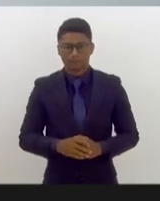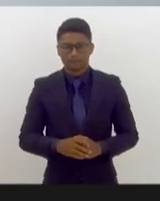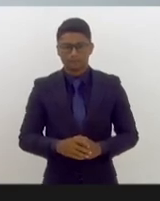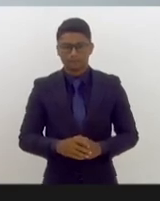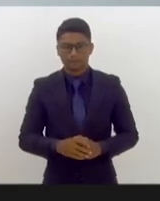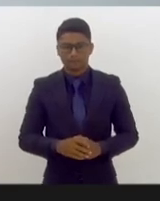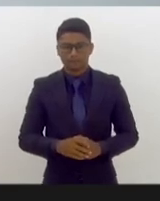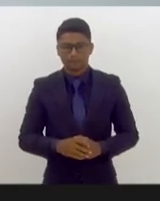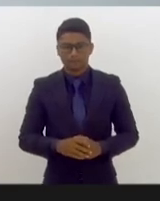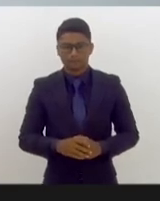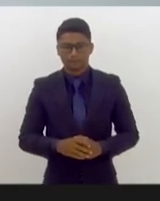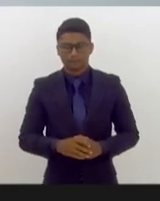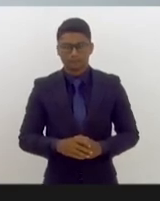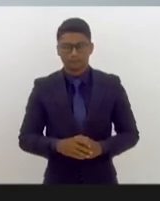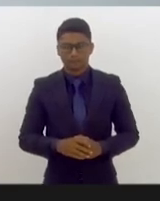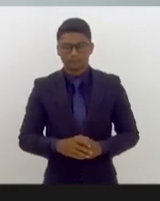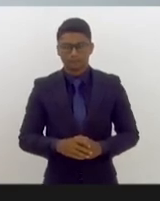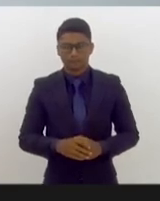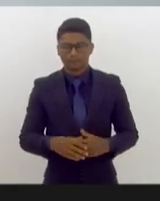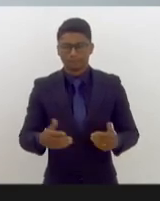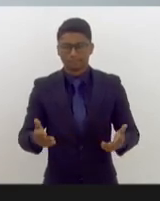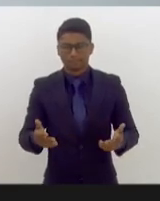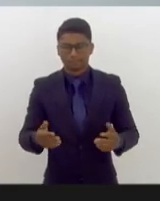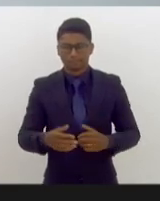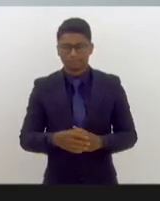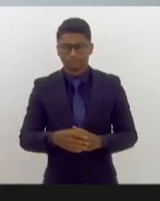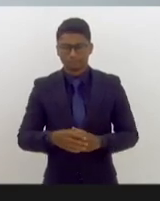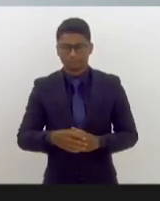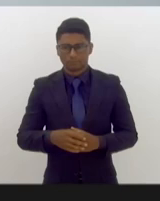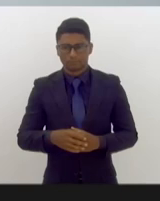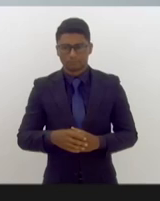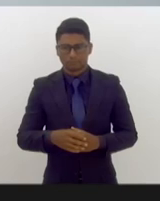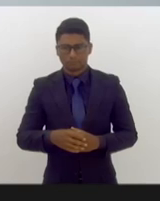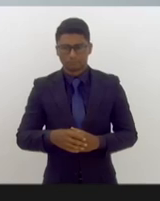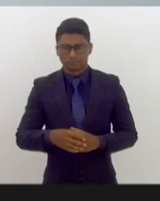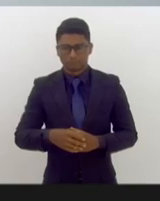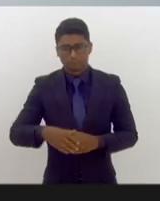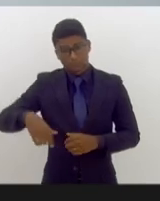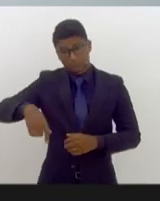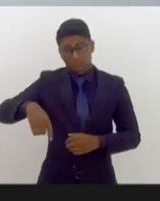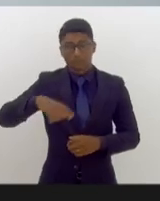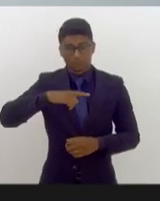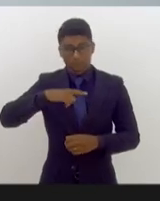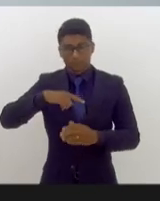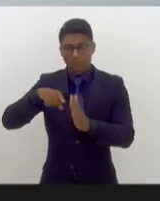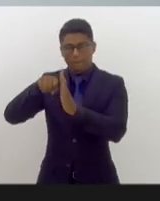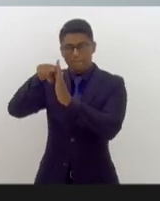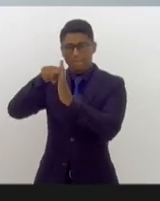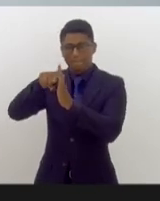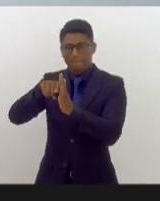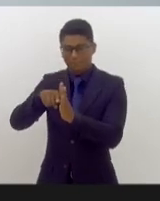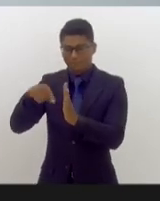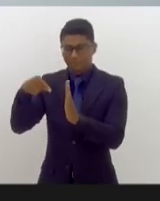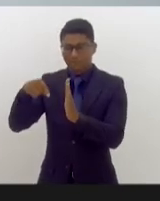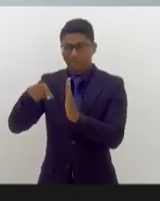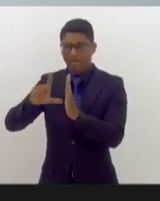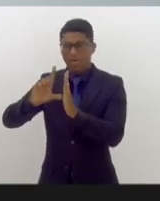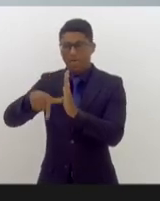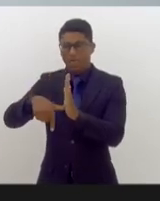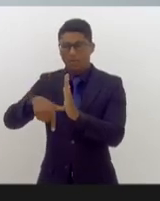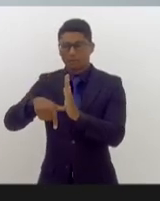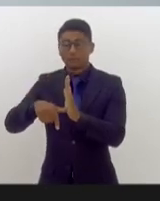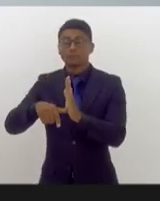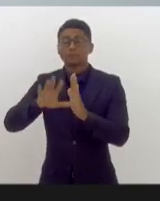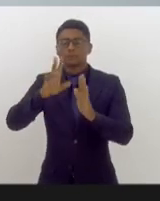uma demanda. Lógico que nós temos um censo defasado, mas temos os censos escolares.